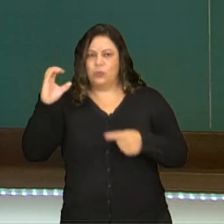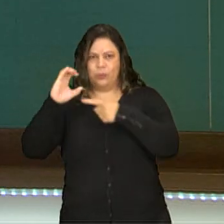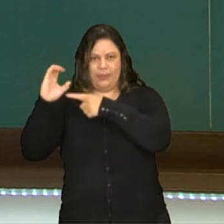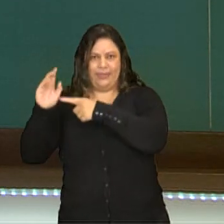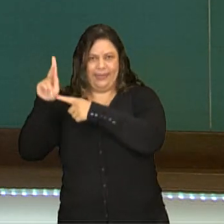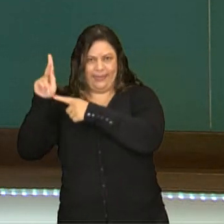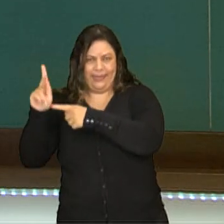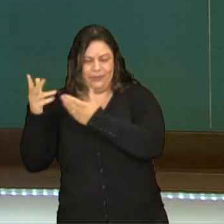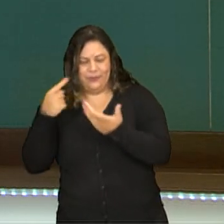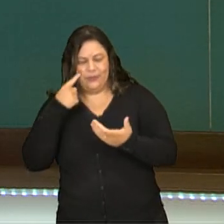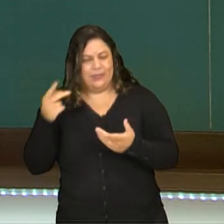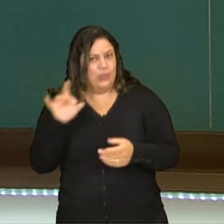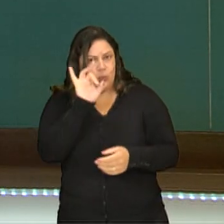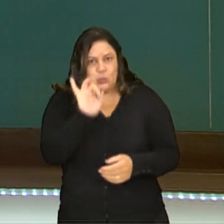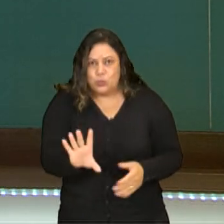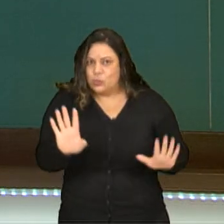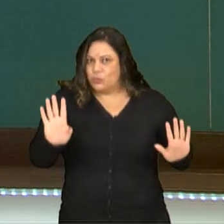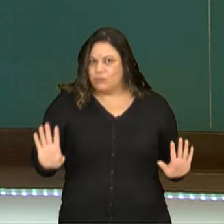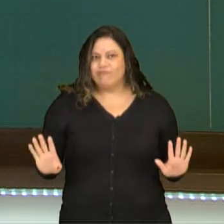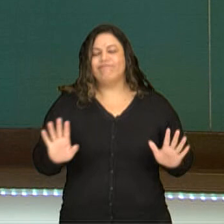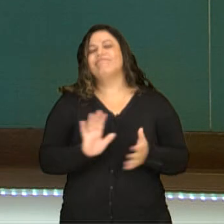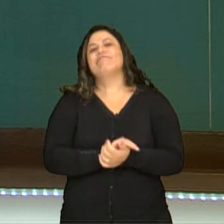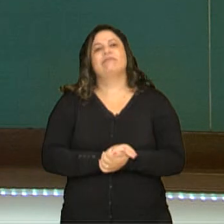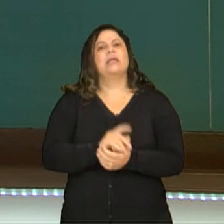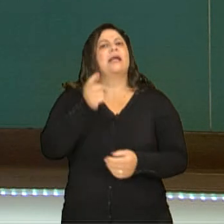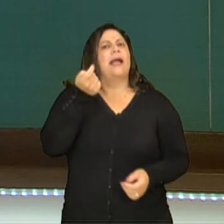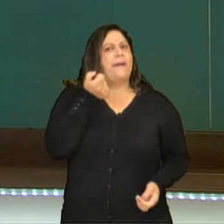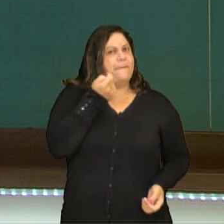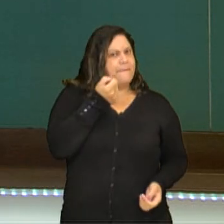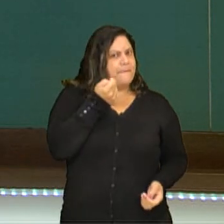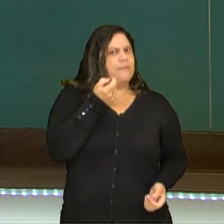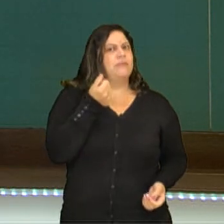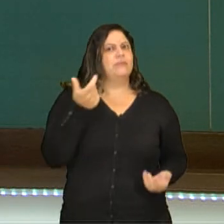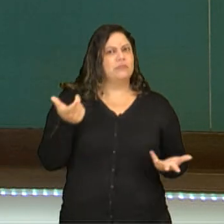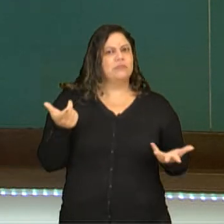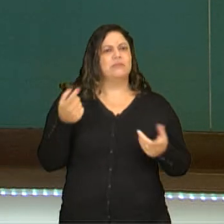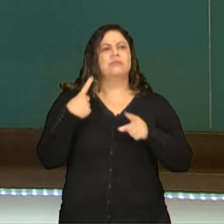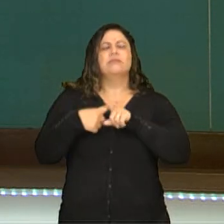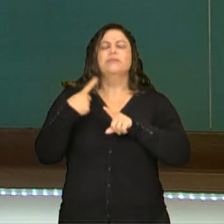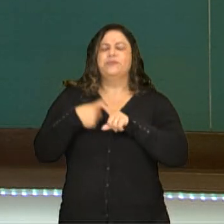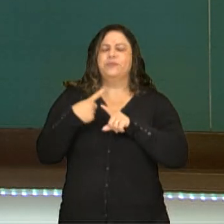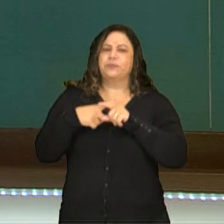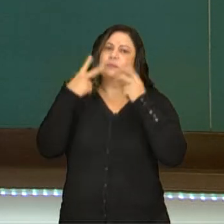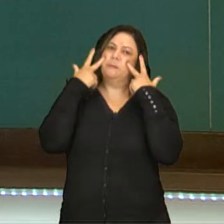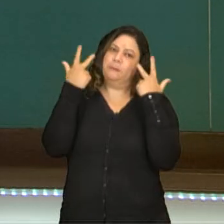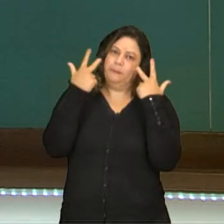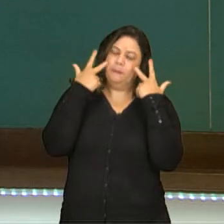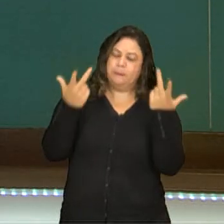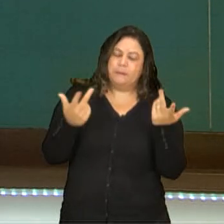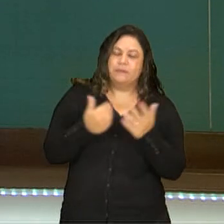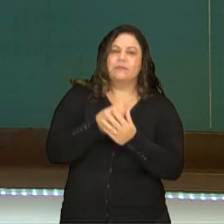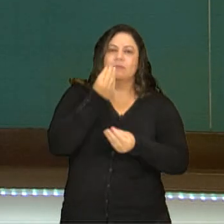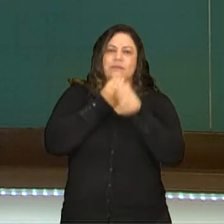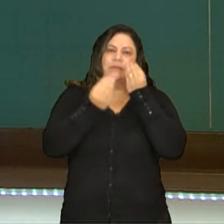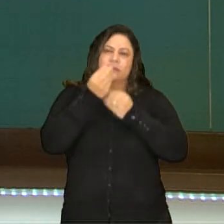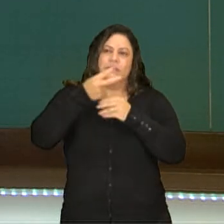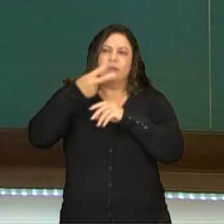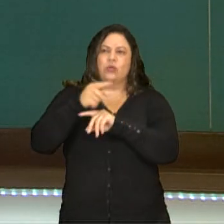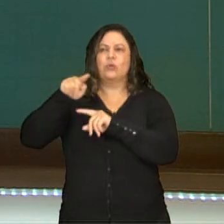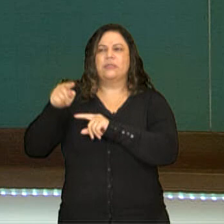apenas. Esse número aqui é pouco? É pouco porque normalmente a nossa dieta é baseada entre 2.000